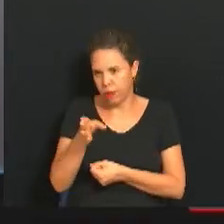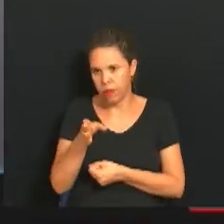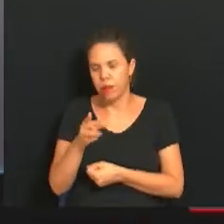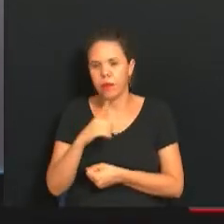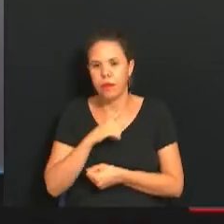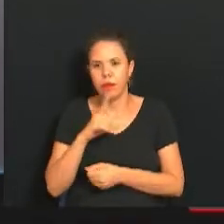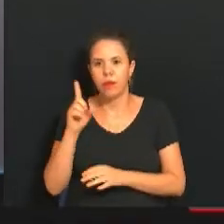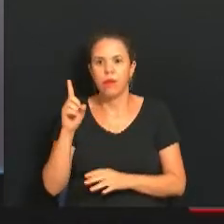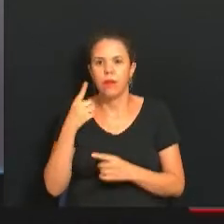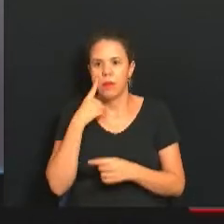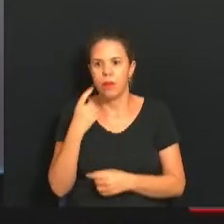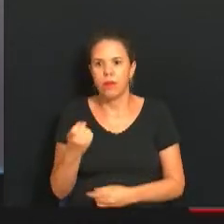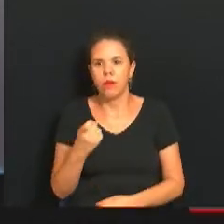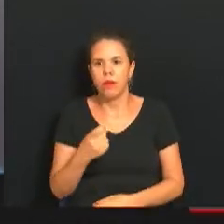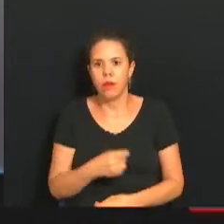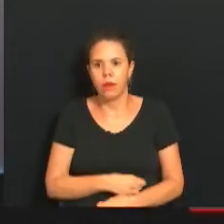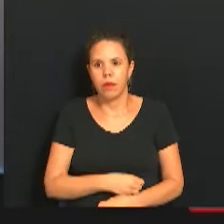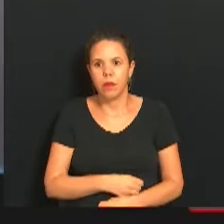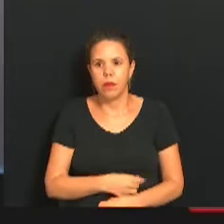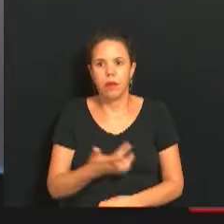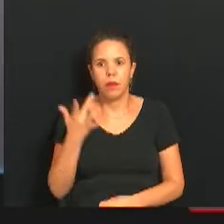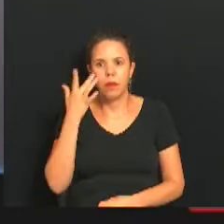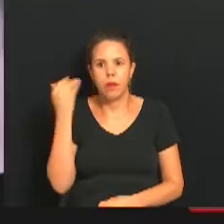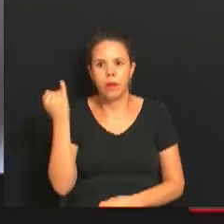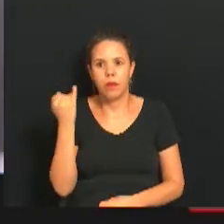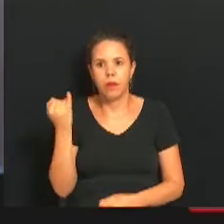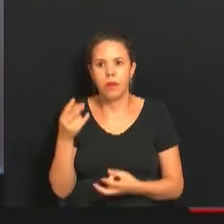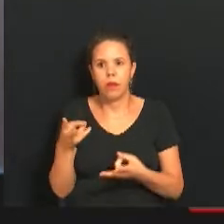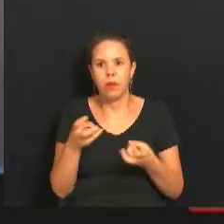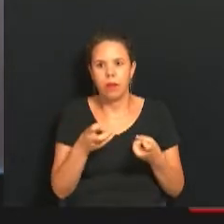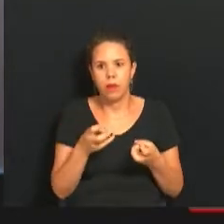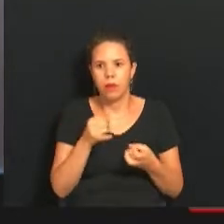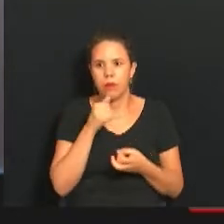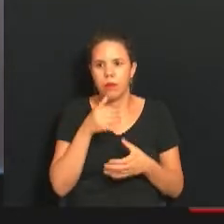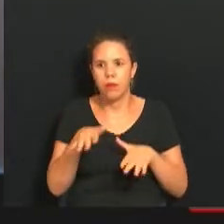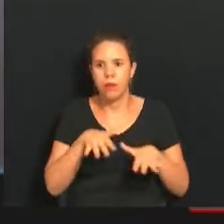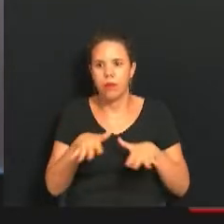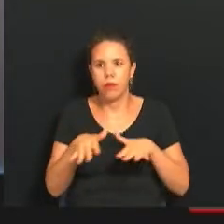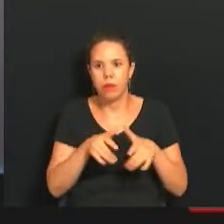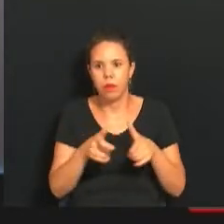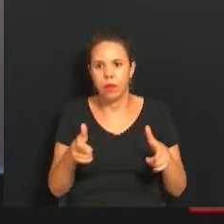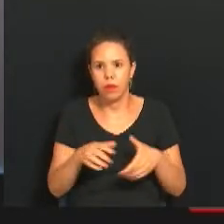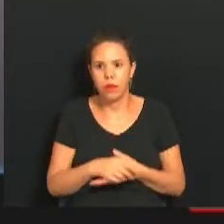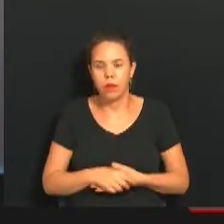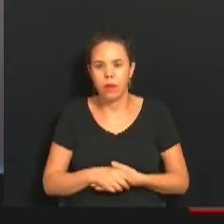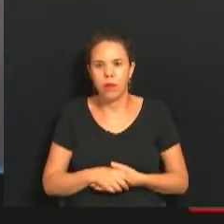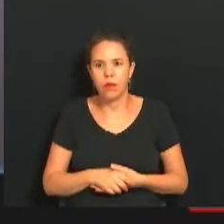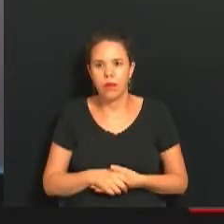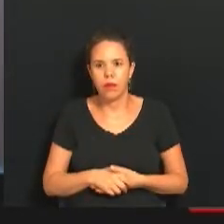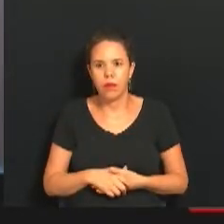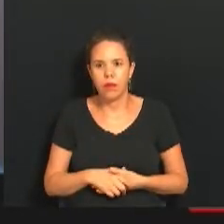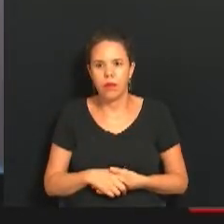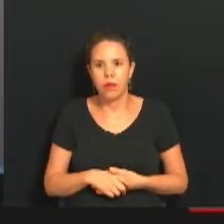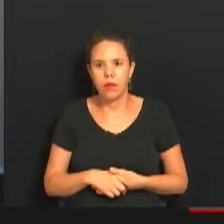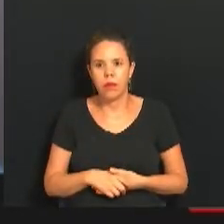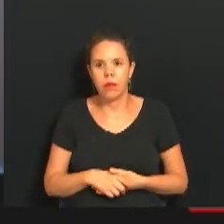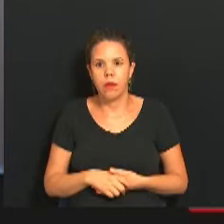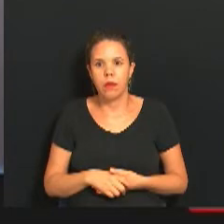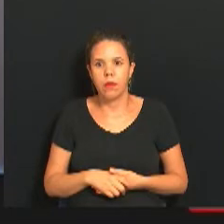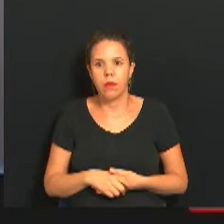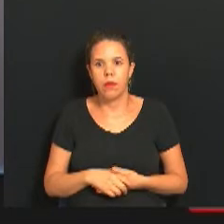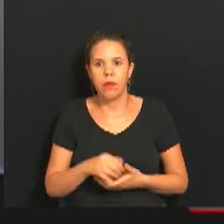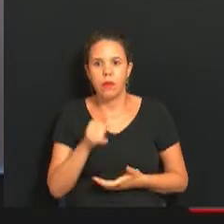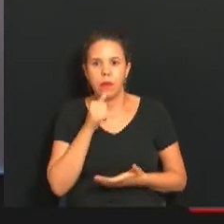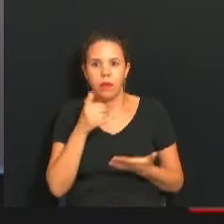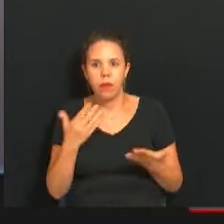seus interesses. Então, acho que é importante a gente observar que isso faz parte de um movimento mais amplo e que, de uma forma ou de outra,